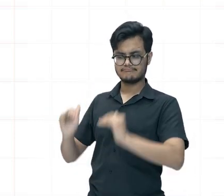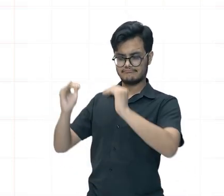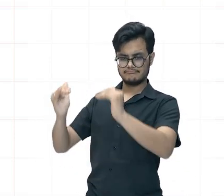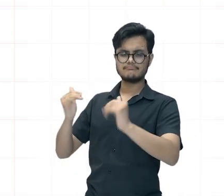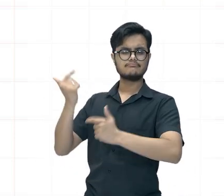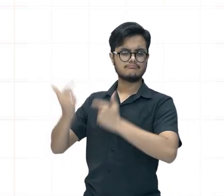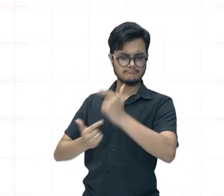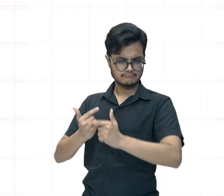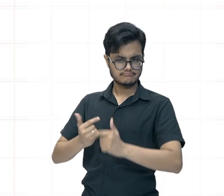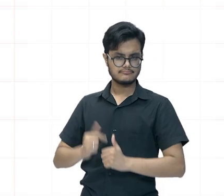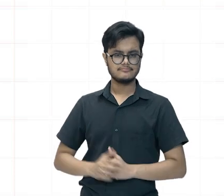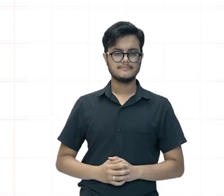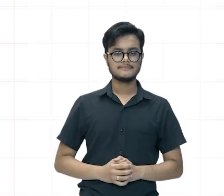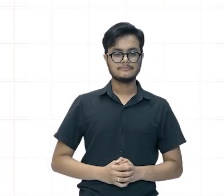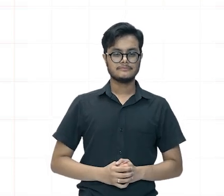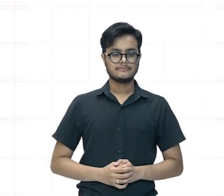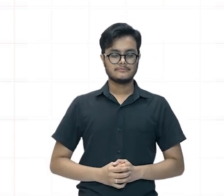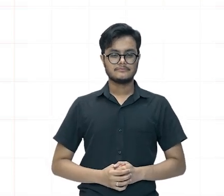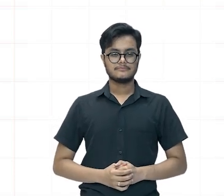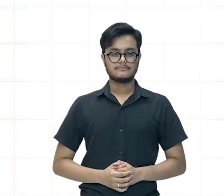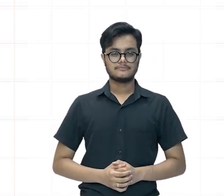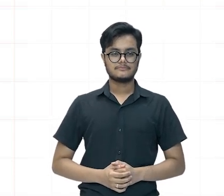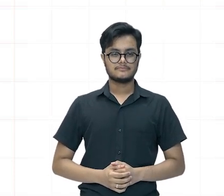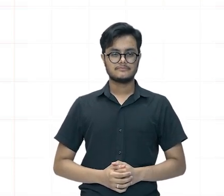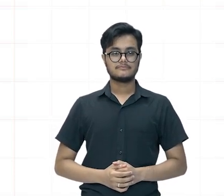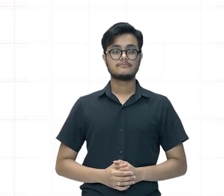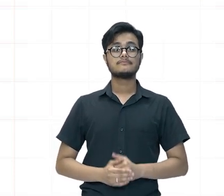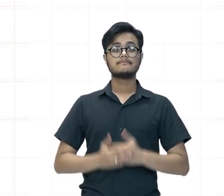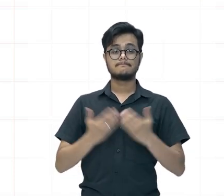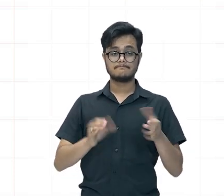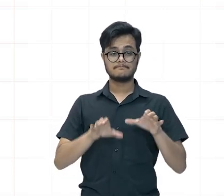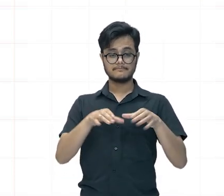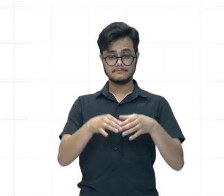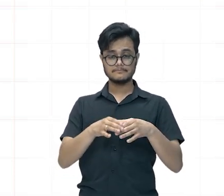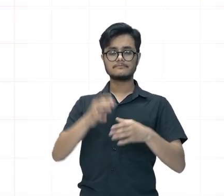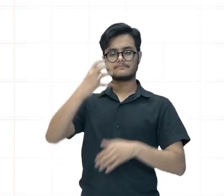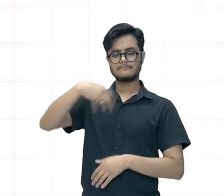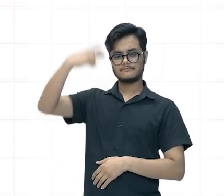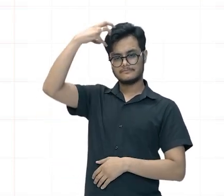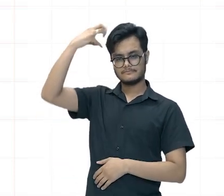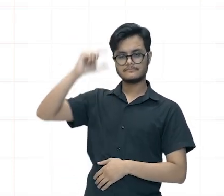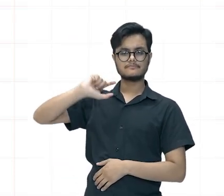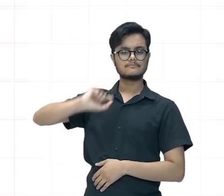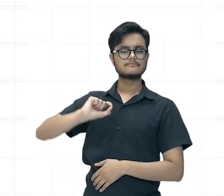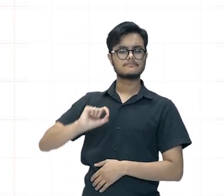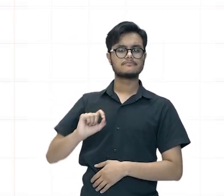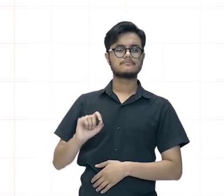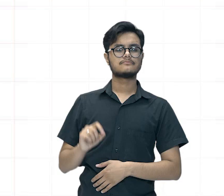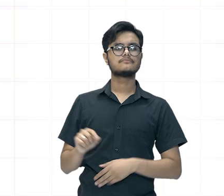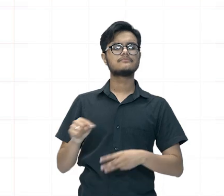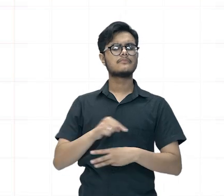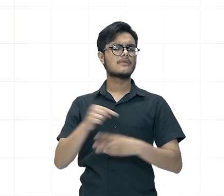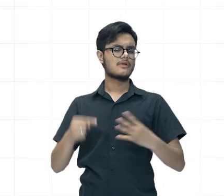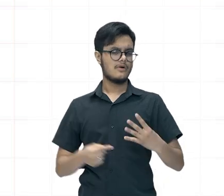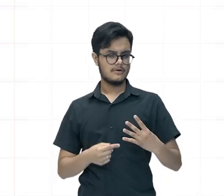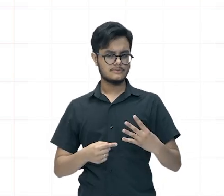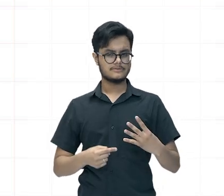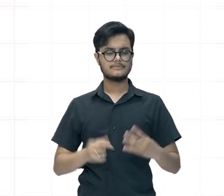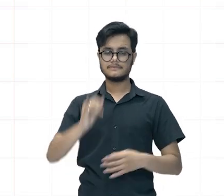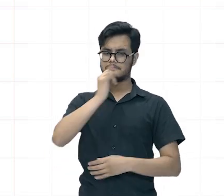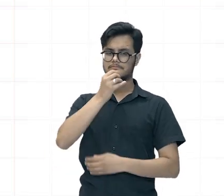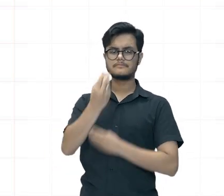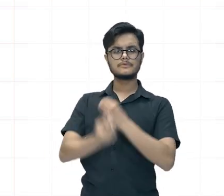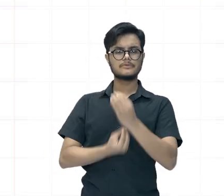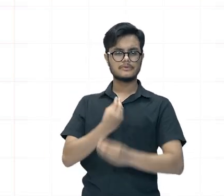de recompensa, tá? Então, a nobreza, ela era dividida em ordem de poder